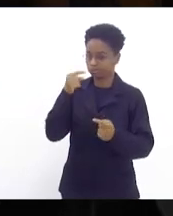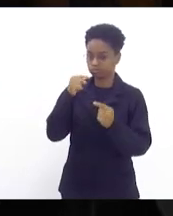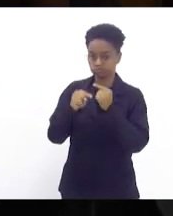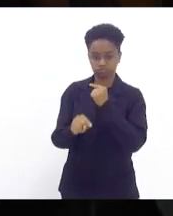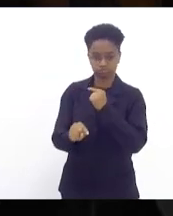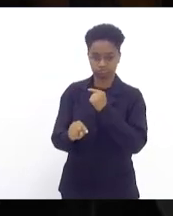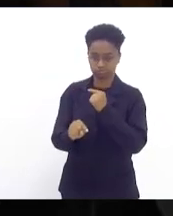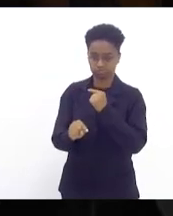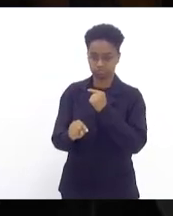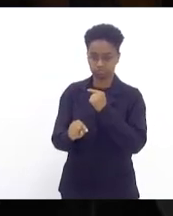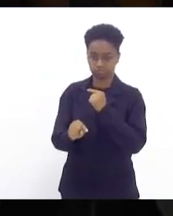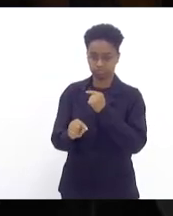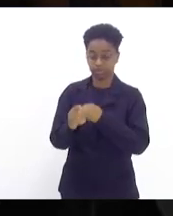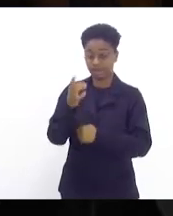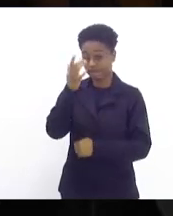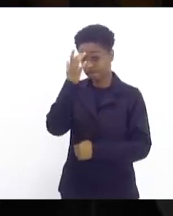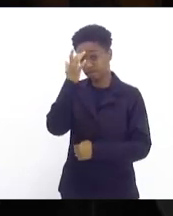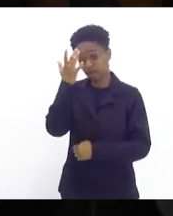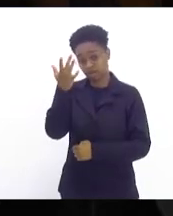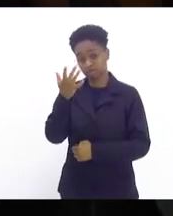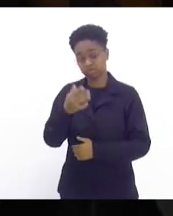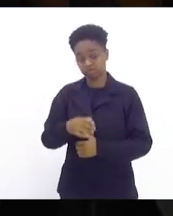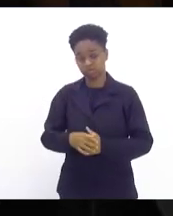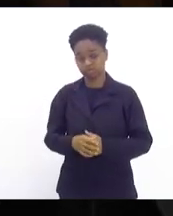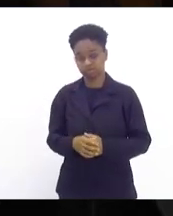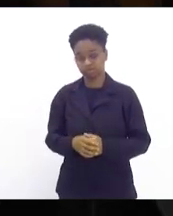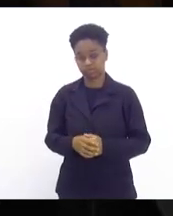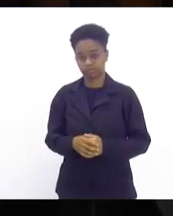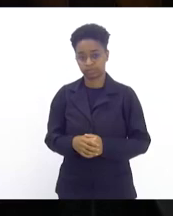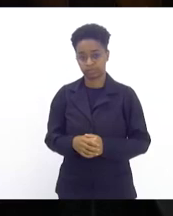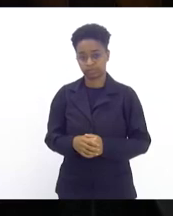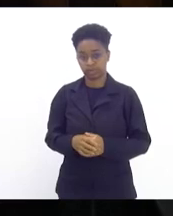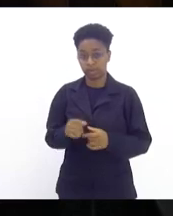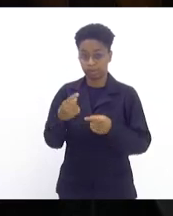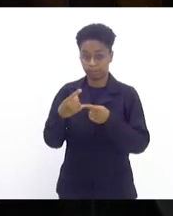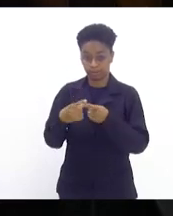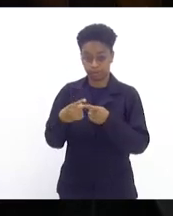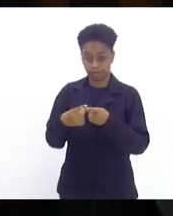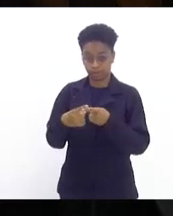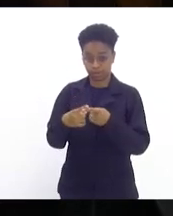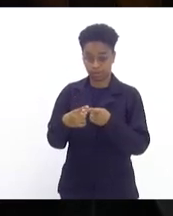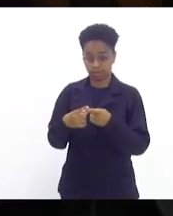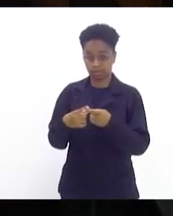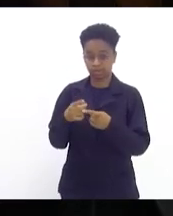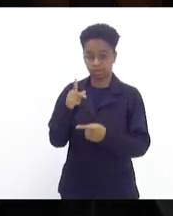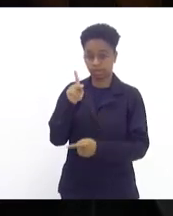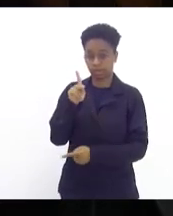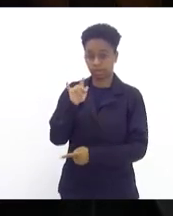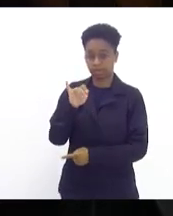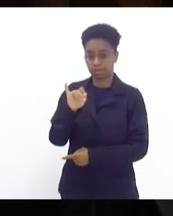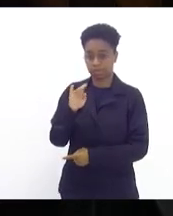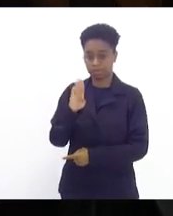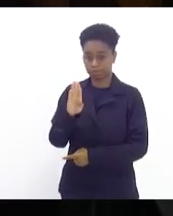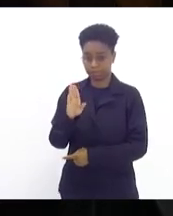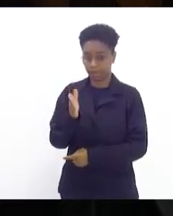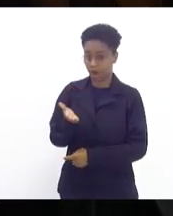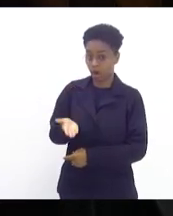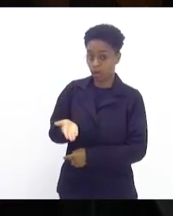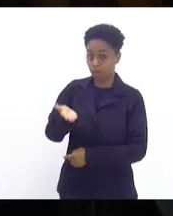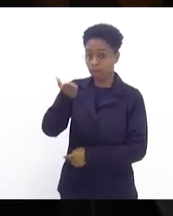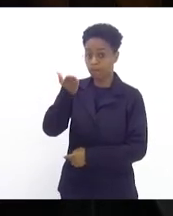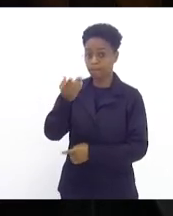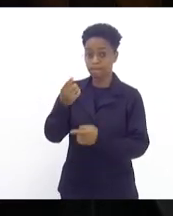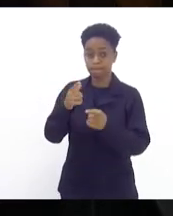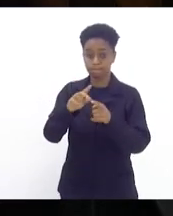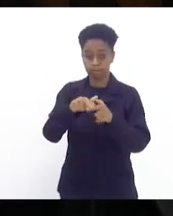é fácil senhor presidente quem puxou o produto interno o bruto foi O